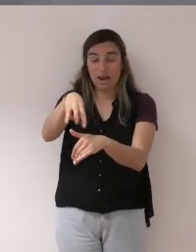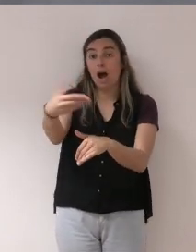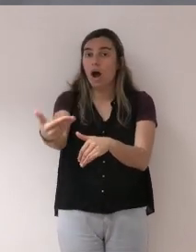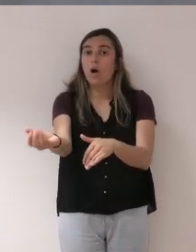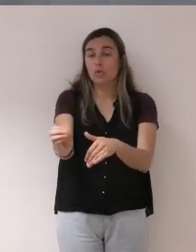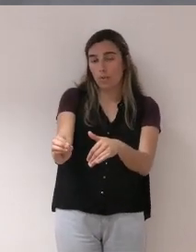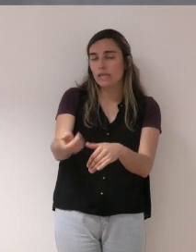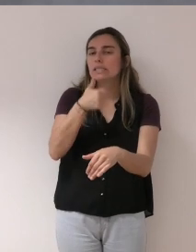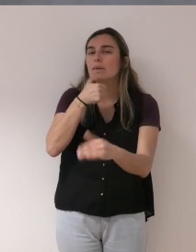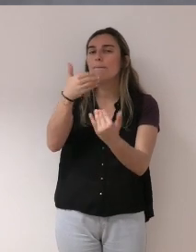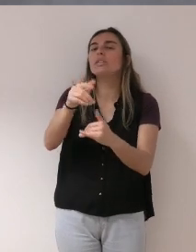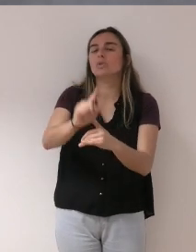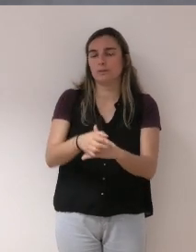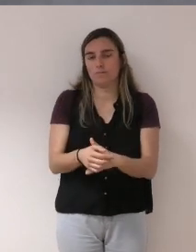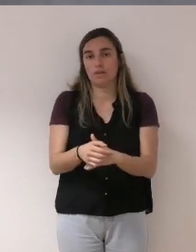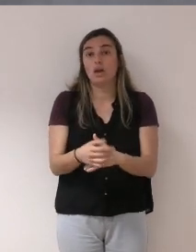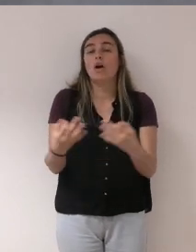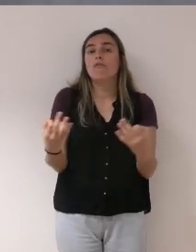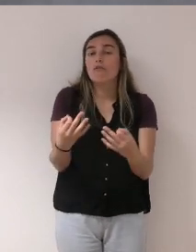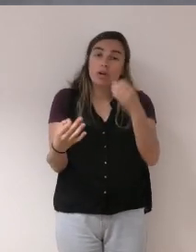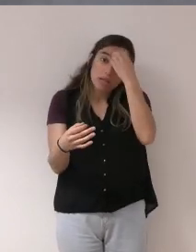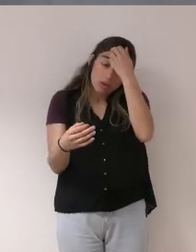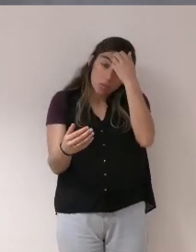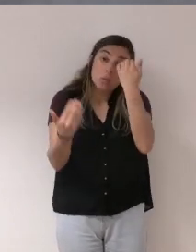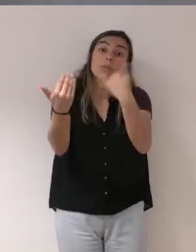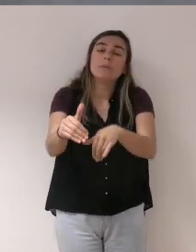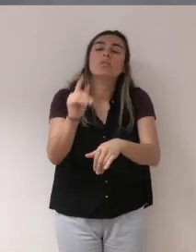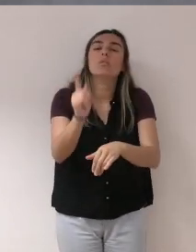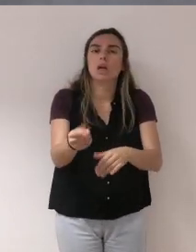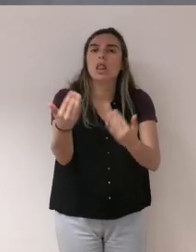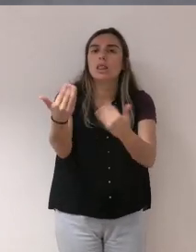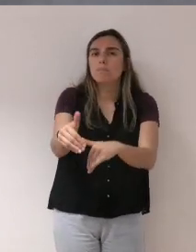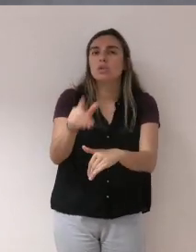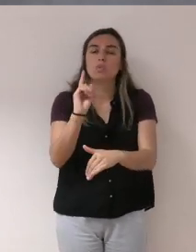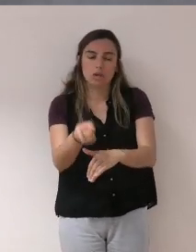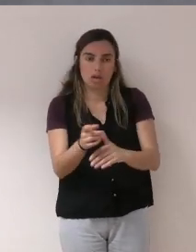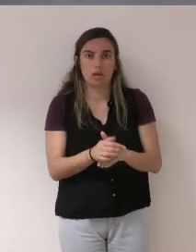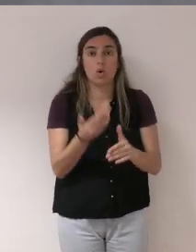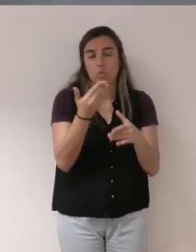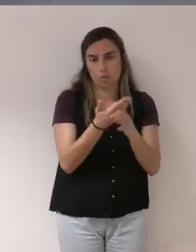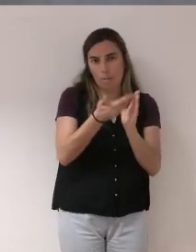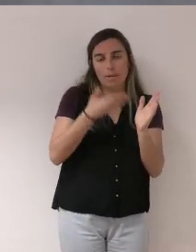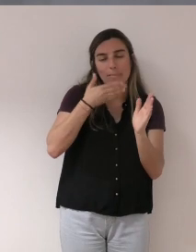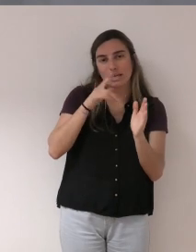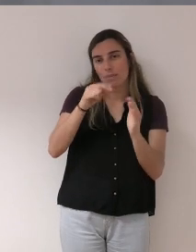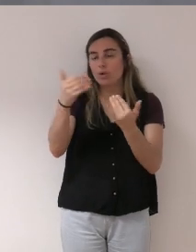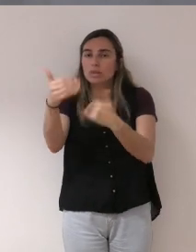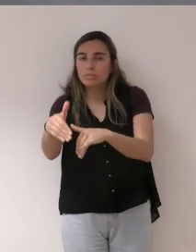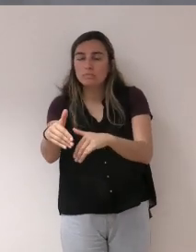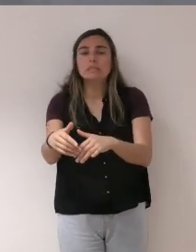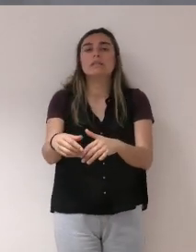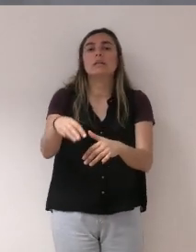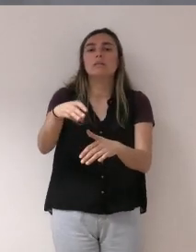que é que define as margens? O que é que é o limite entre o documento e as margens?